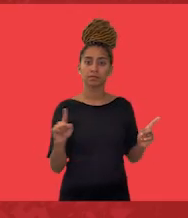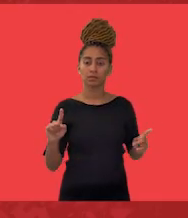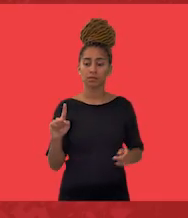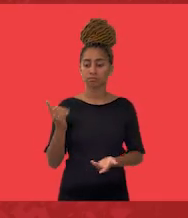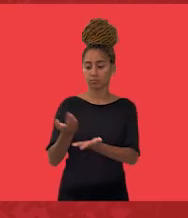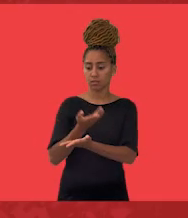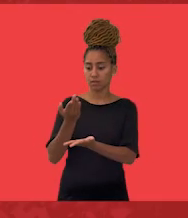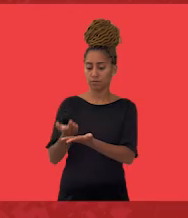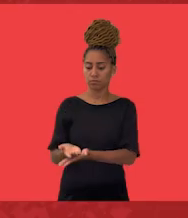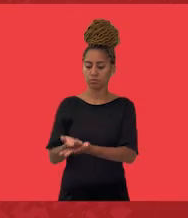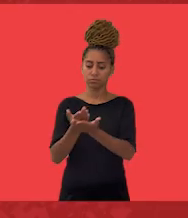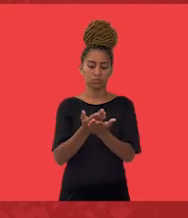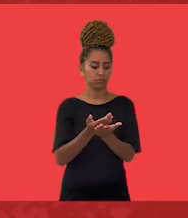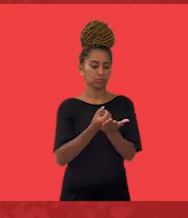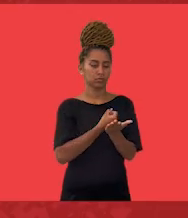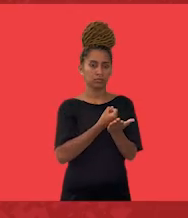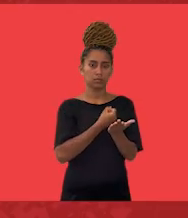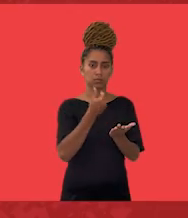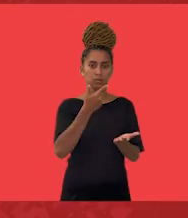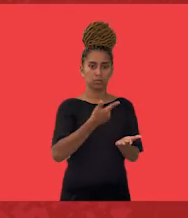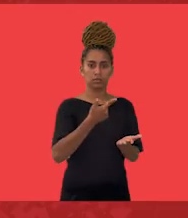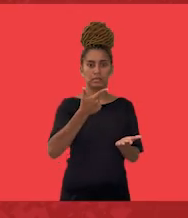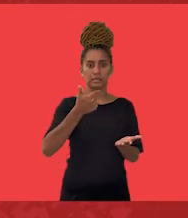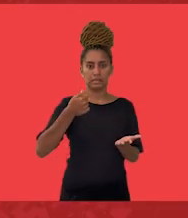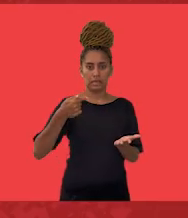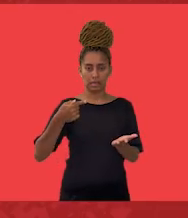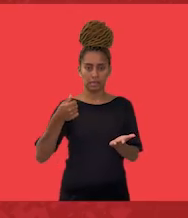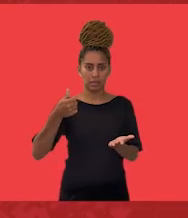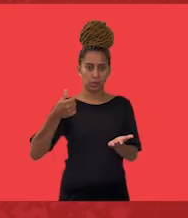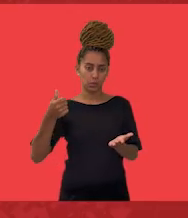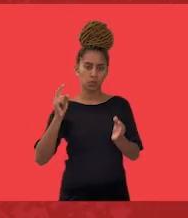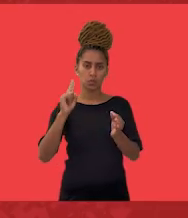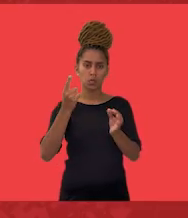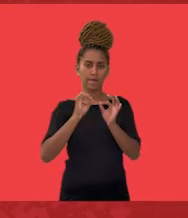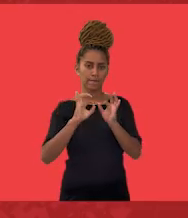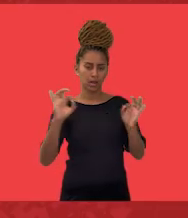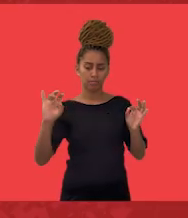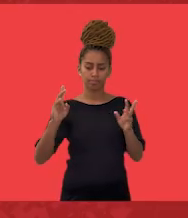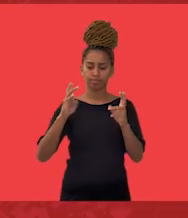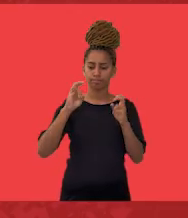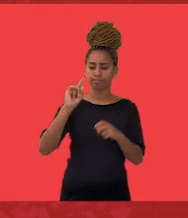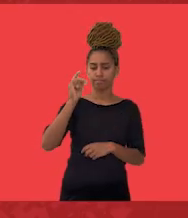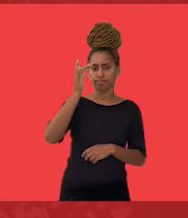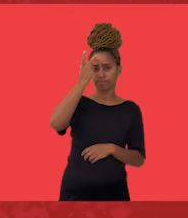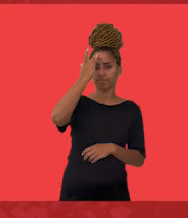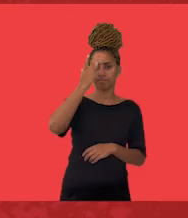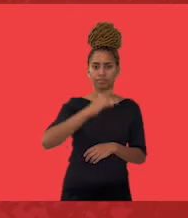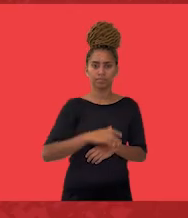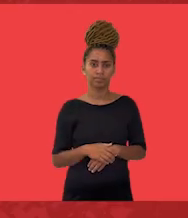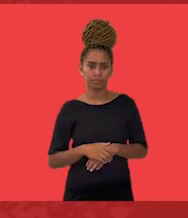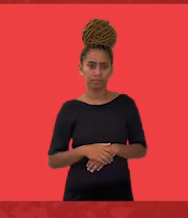Calçadas desniveladas, curiosidade, campinho, Carlinha,